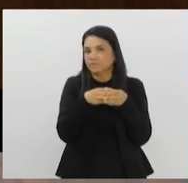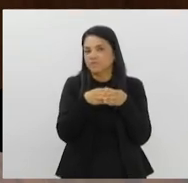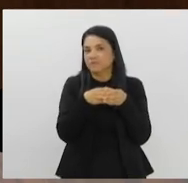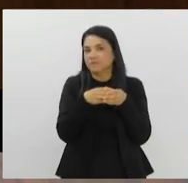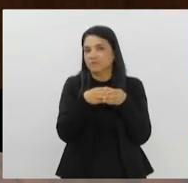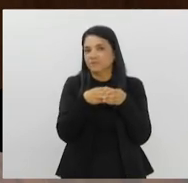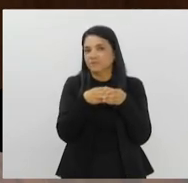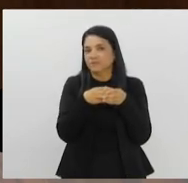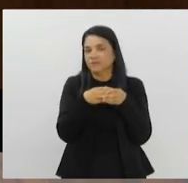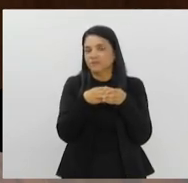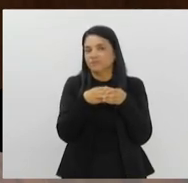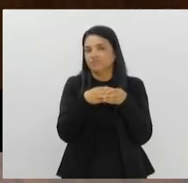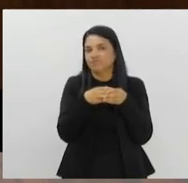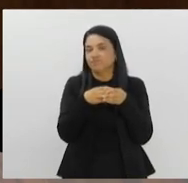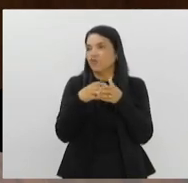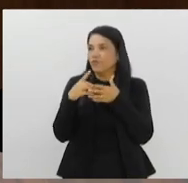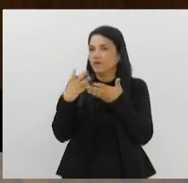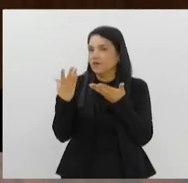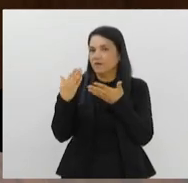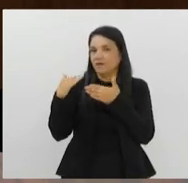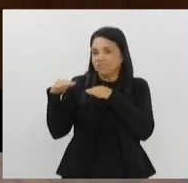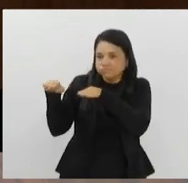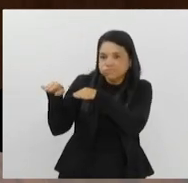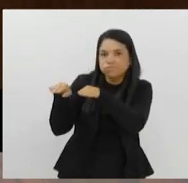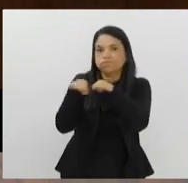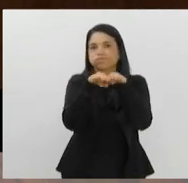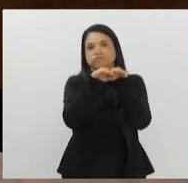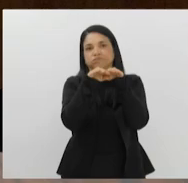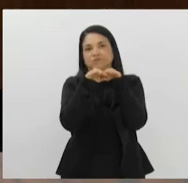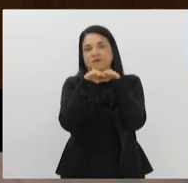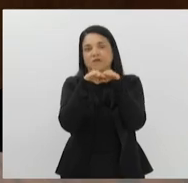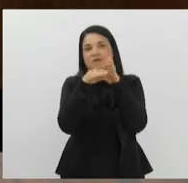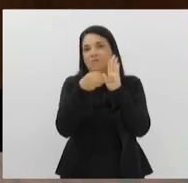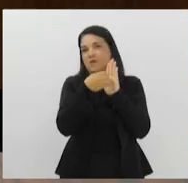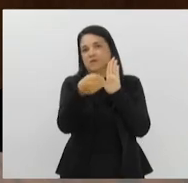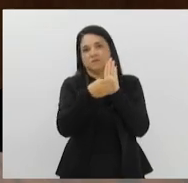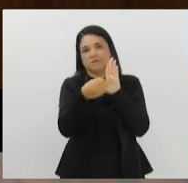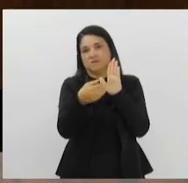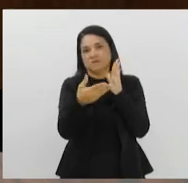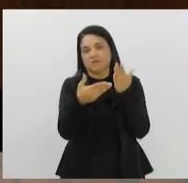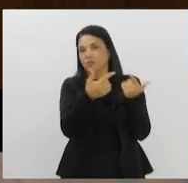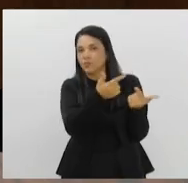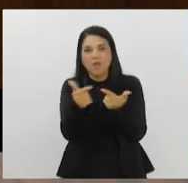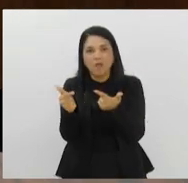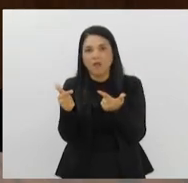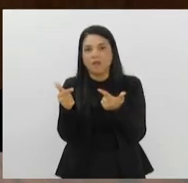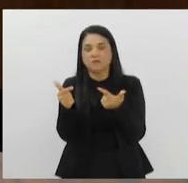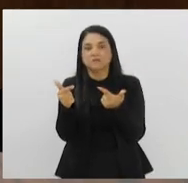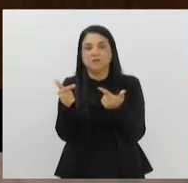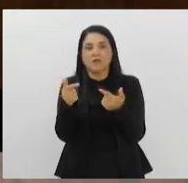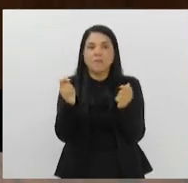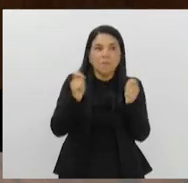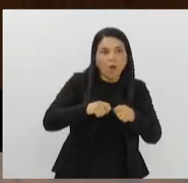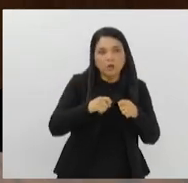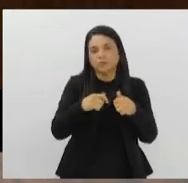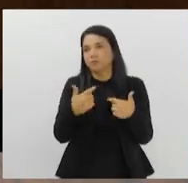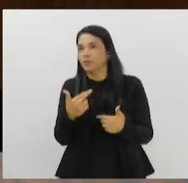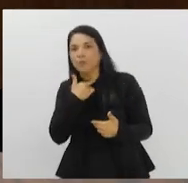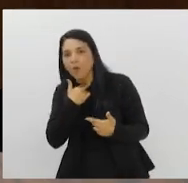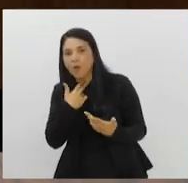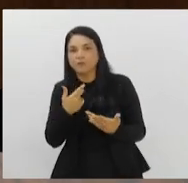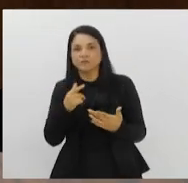não padroniza esses pareceres. Então, ora pode ser, ora não pode. Aí cabe a nós, no